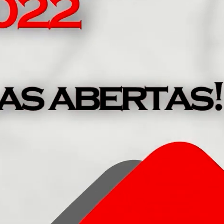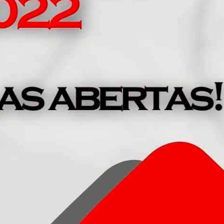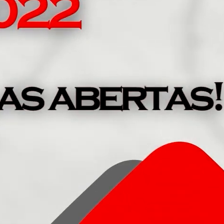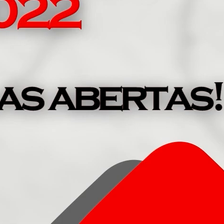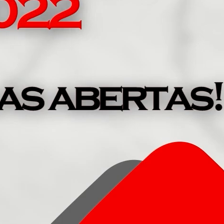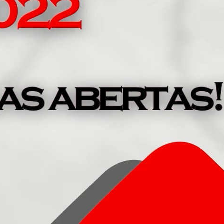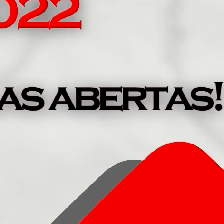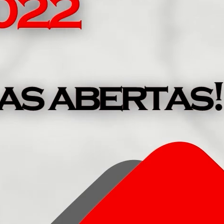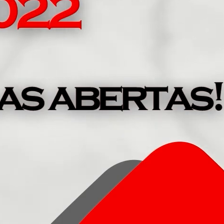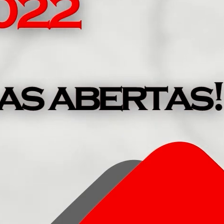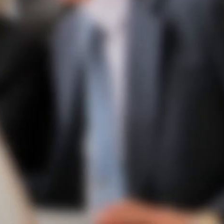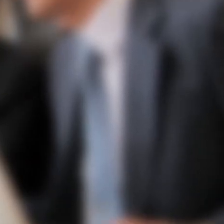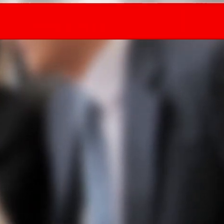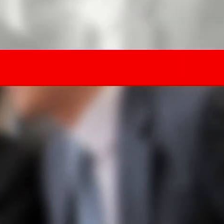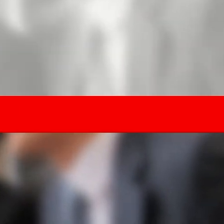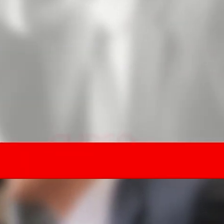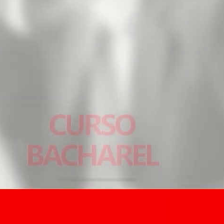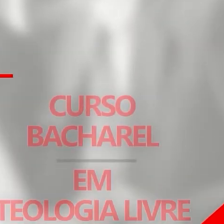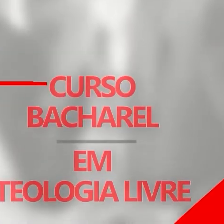matrículas abertas.